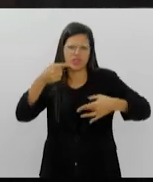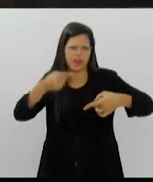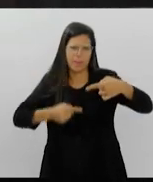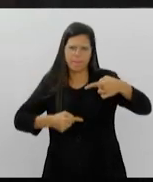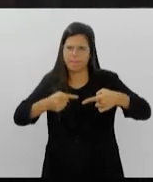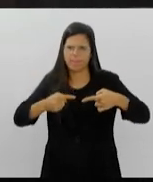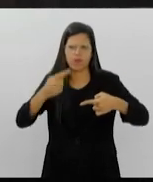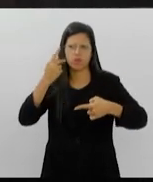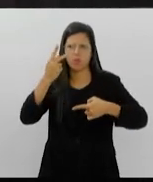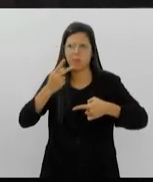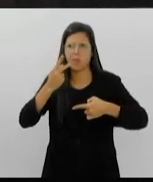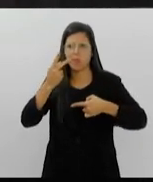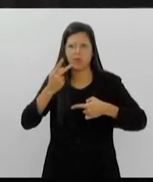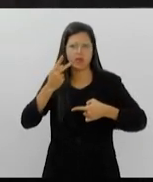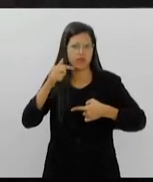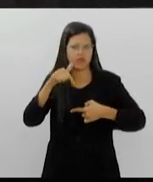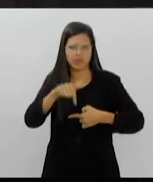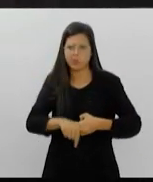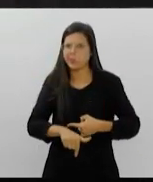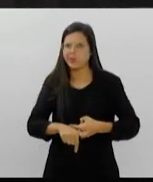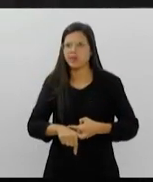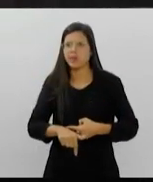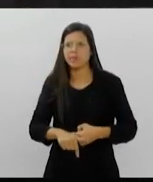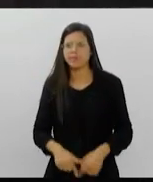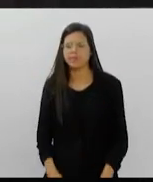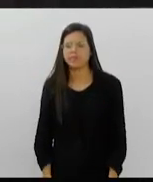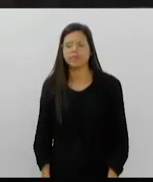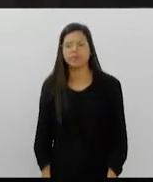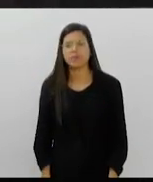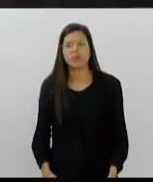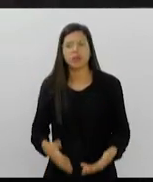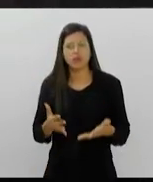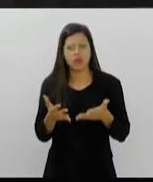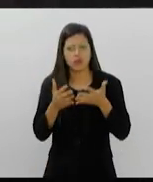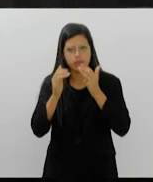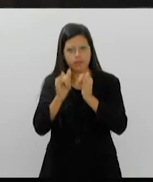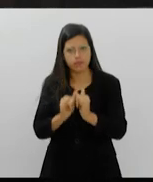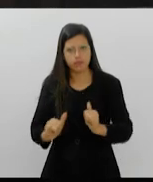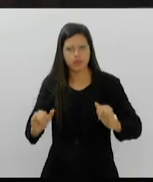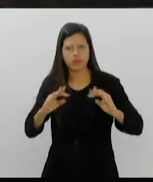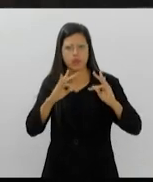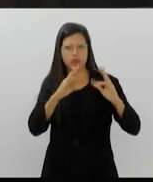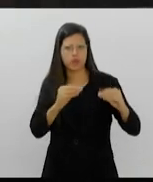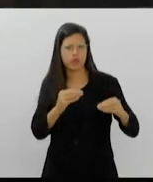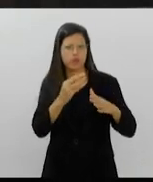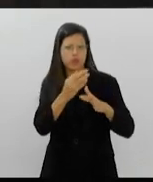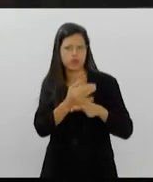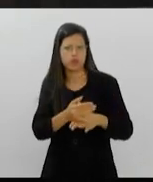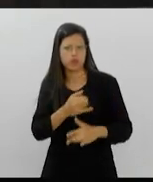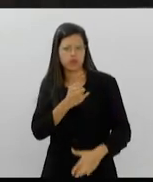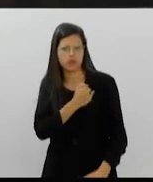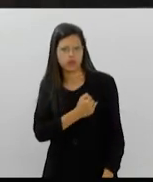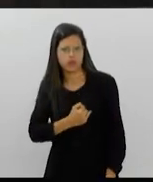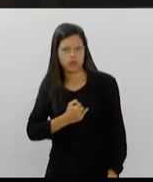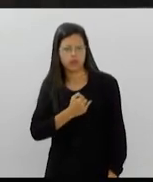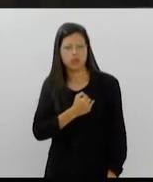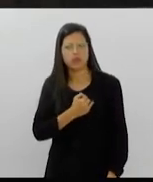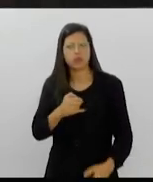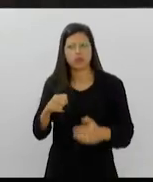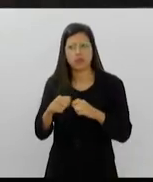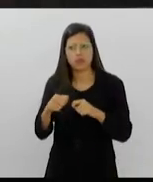nessa mesma casa que nos honra. Eu quero dizer a todos da cidade de São João de Meriti que estou aqui fazendo